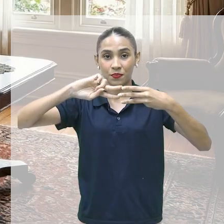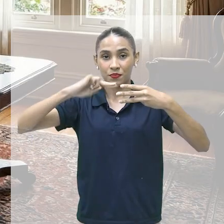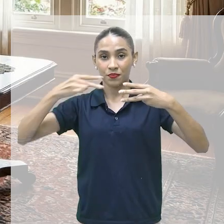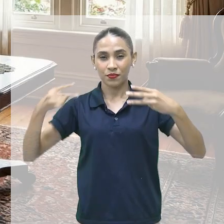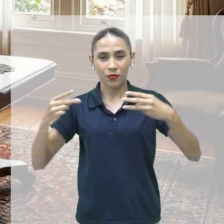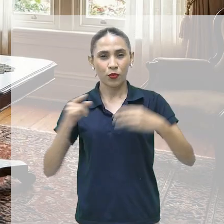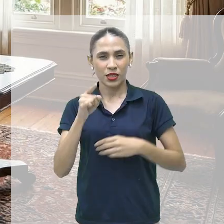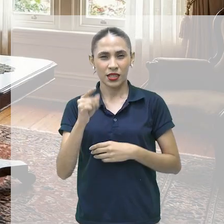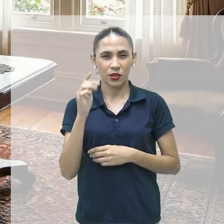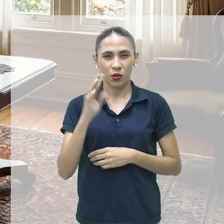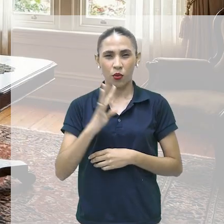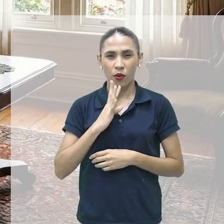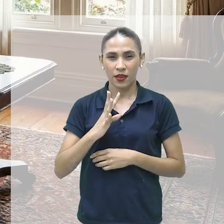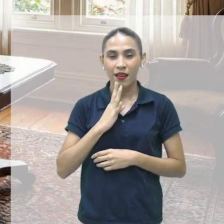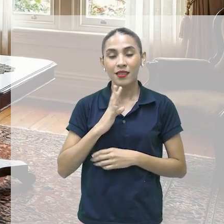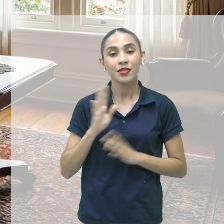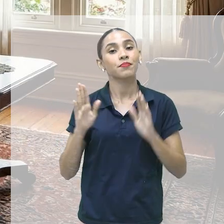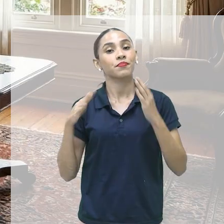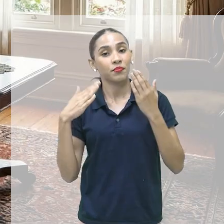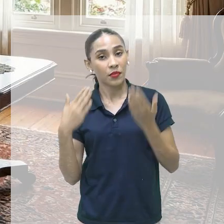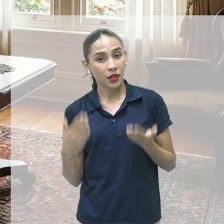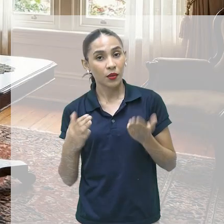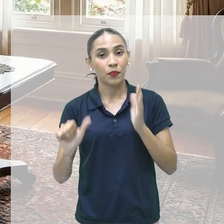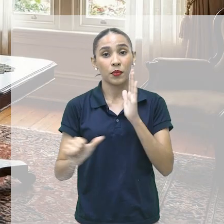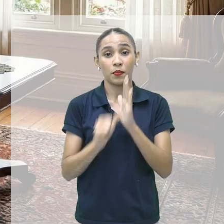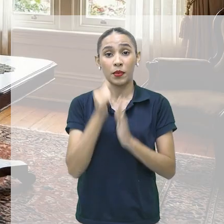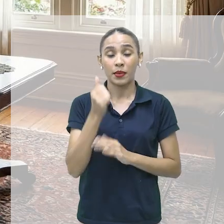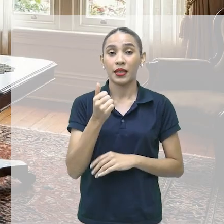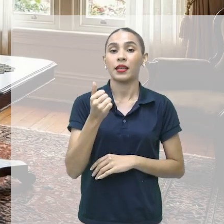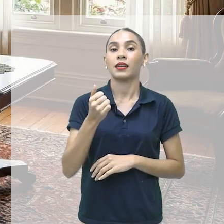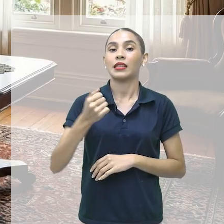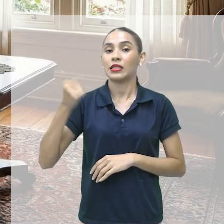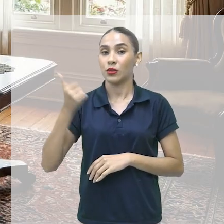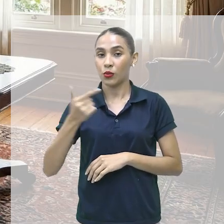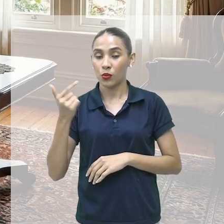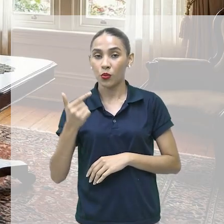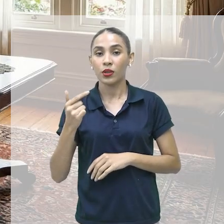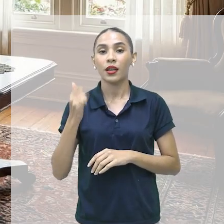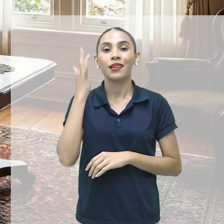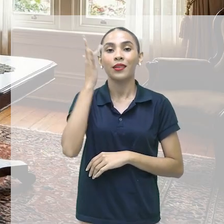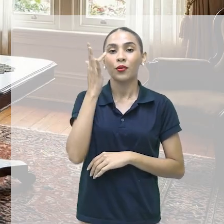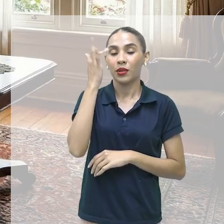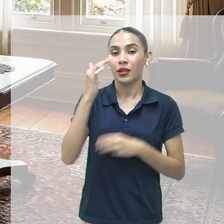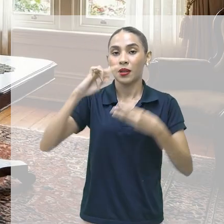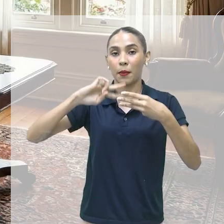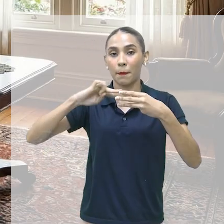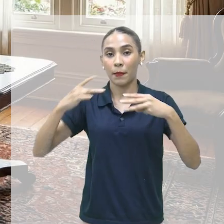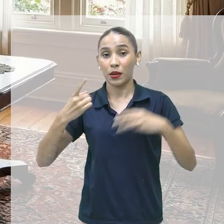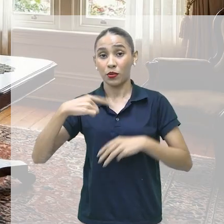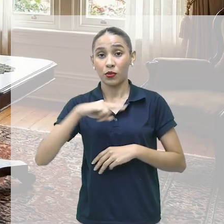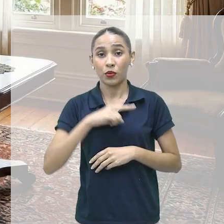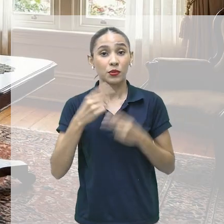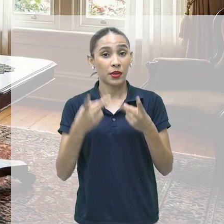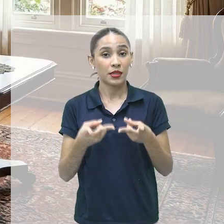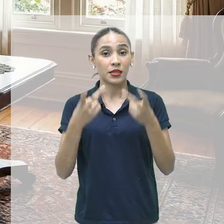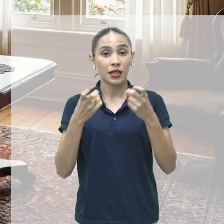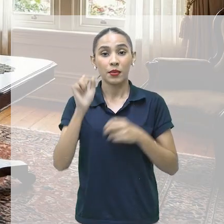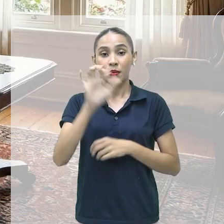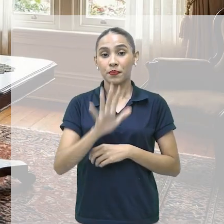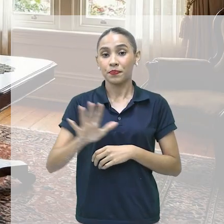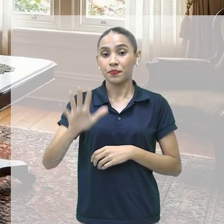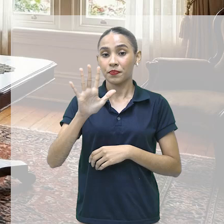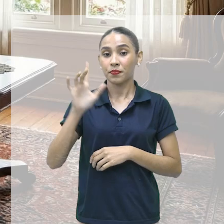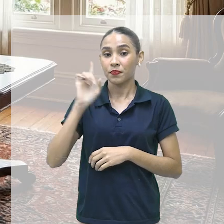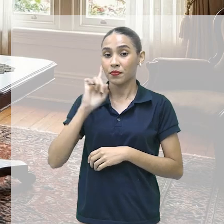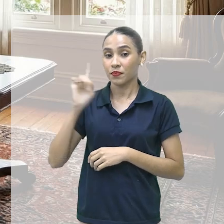que já no conteúdo da nossa aula vamos falar sobre a primeira e a segunda lei de Mendel. A gente observa aqui um